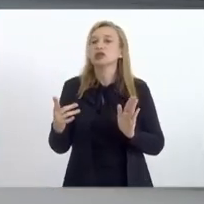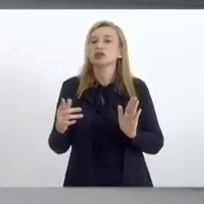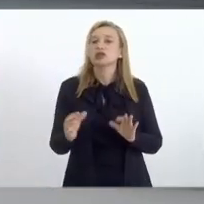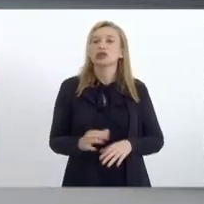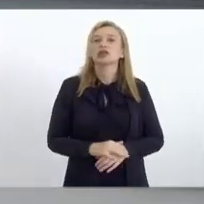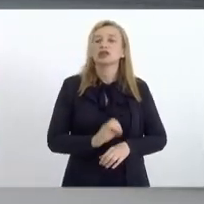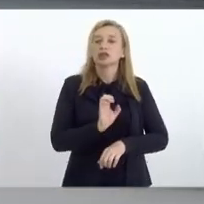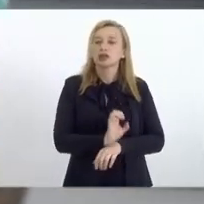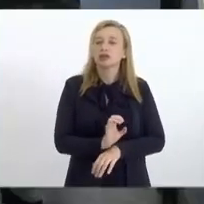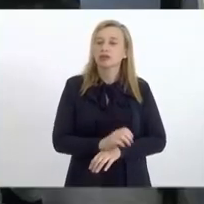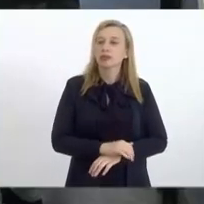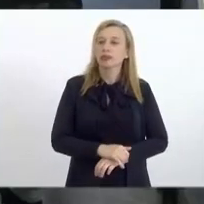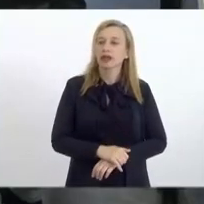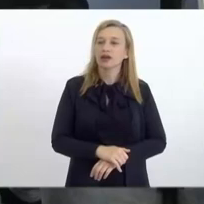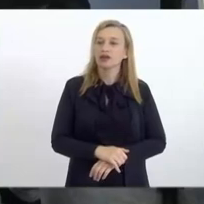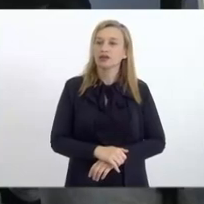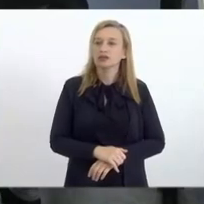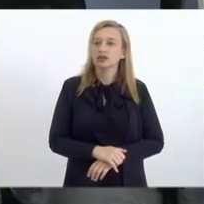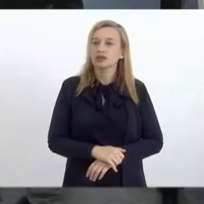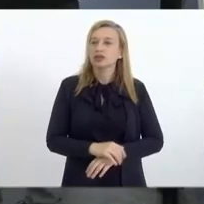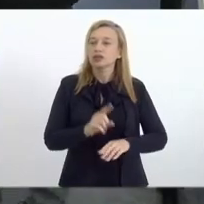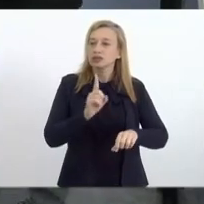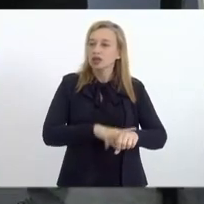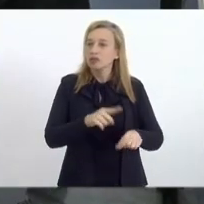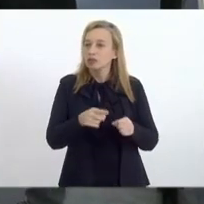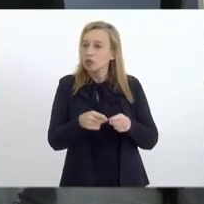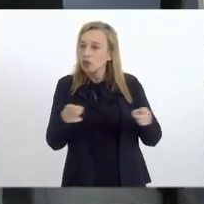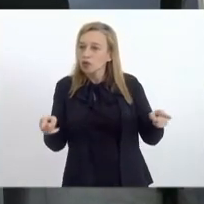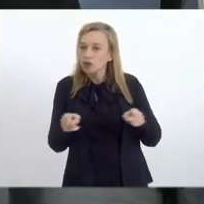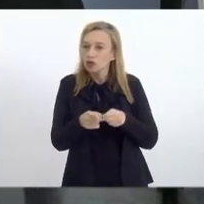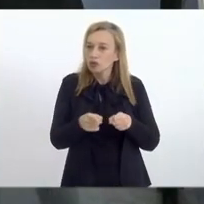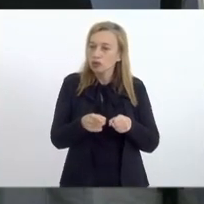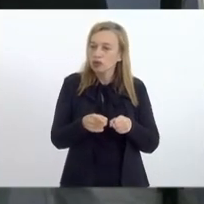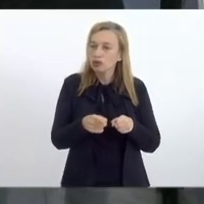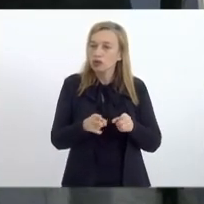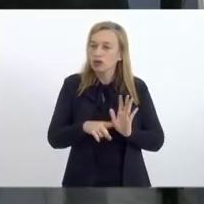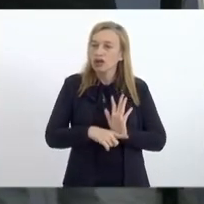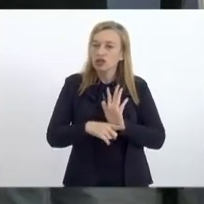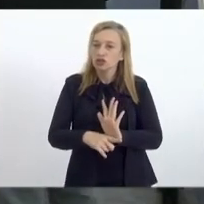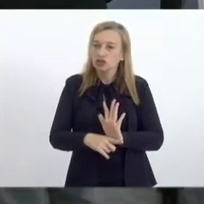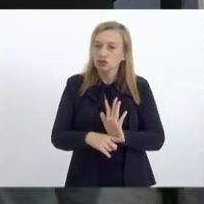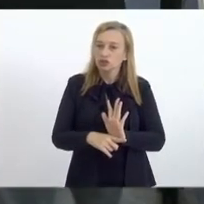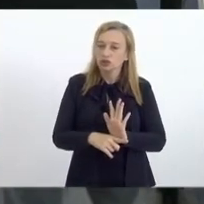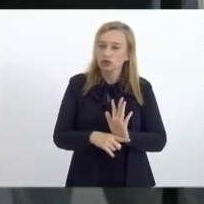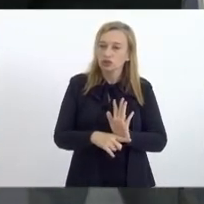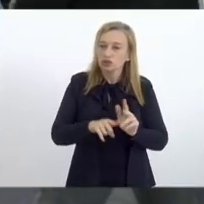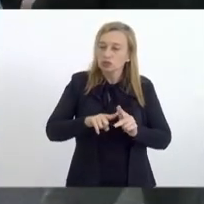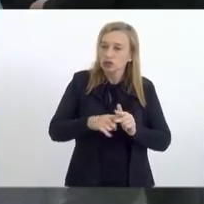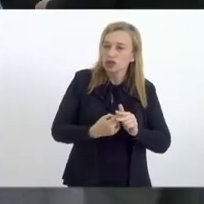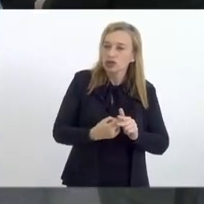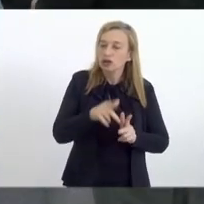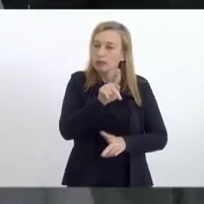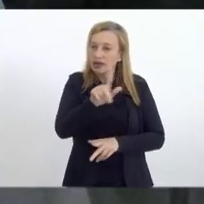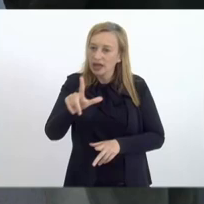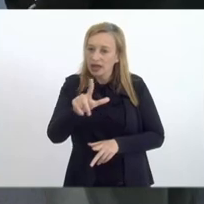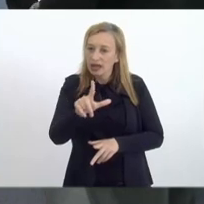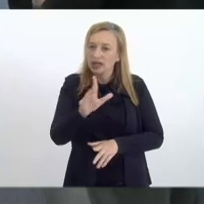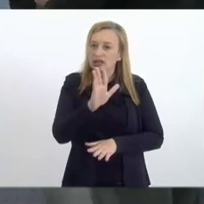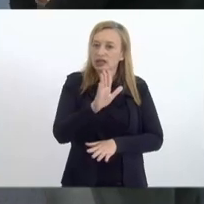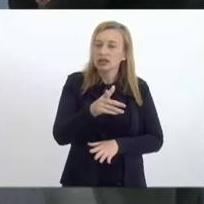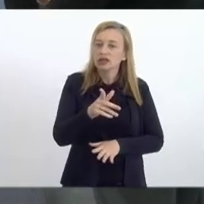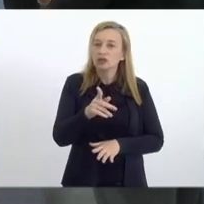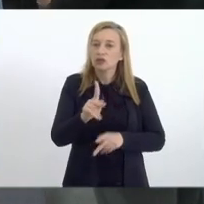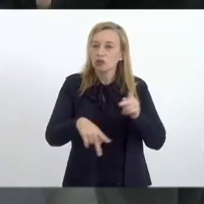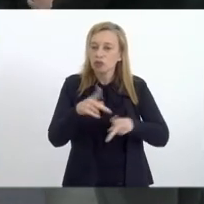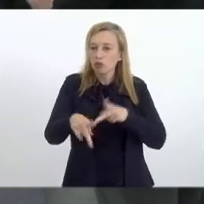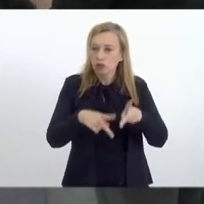Estadual, de modo que, no médio e longo prazo, o grande beneficiário das alterações contidas no PL será a população